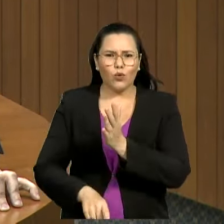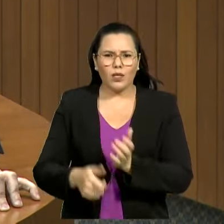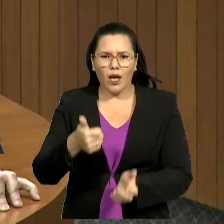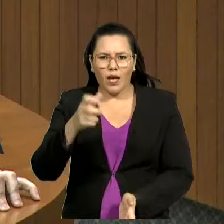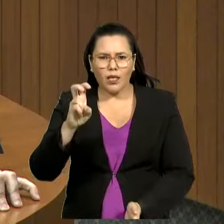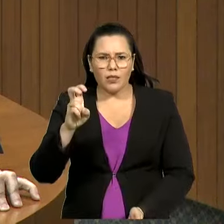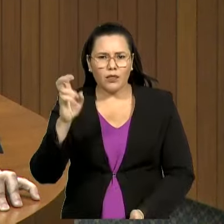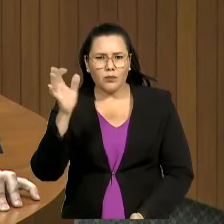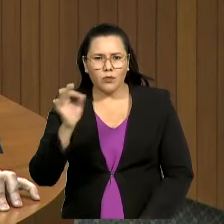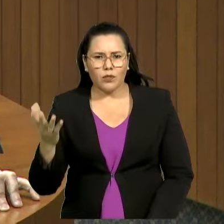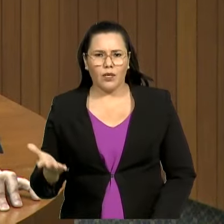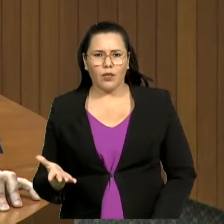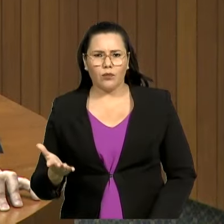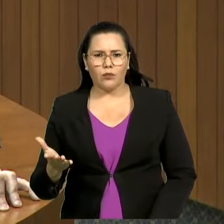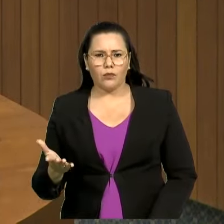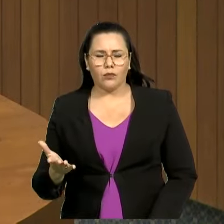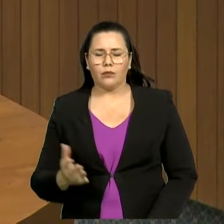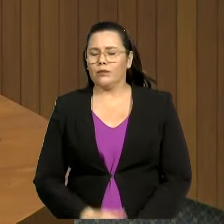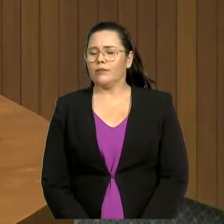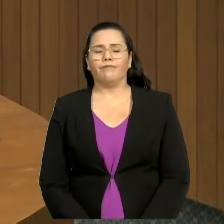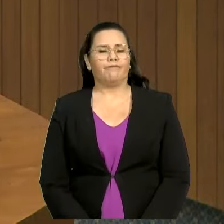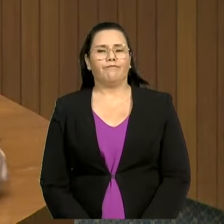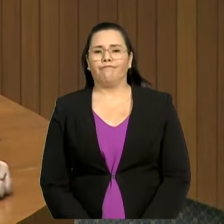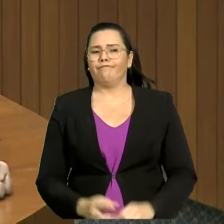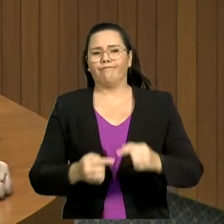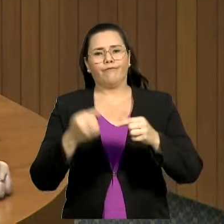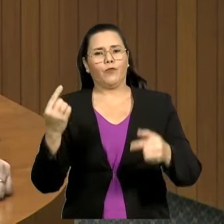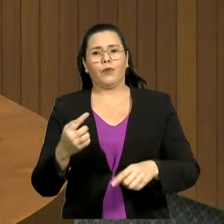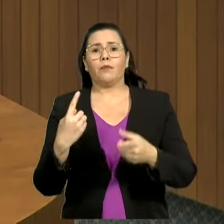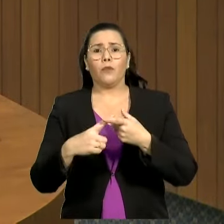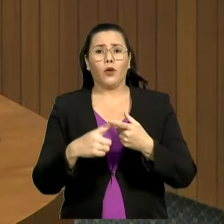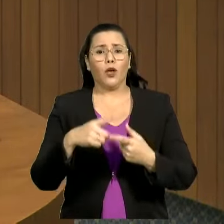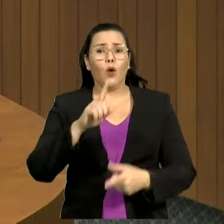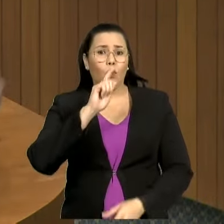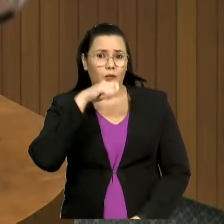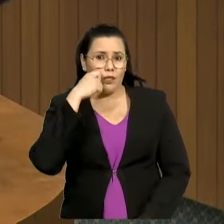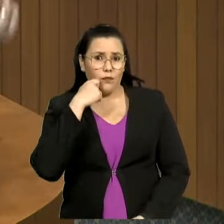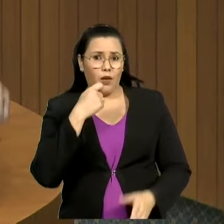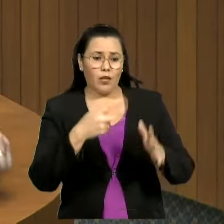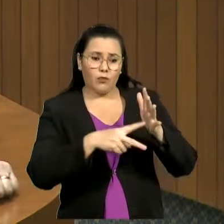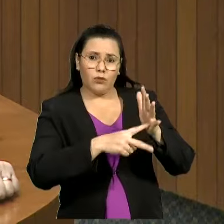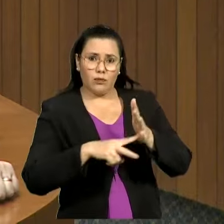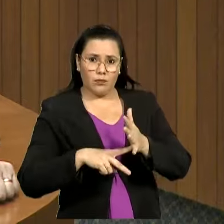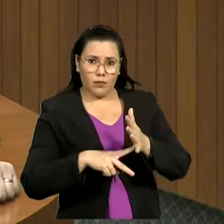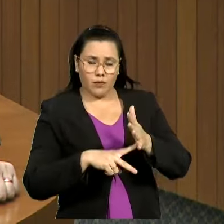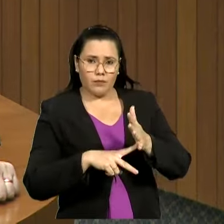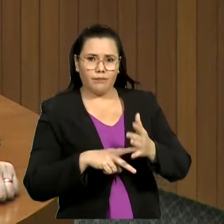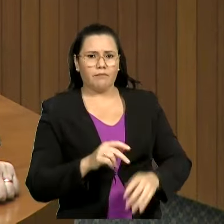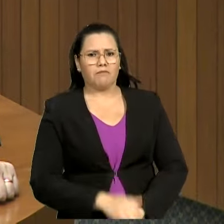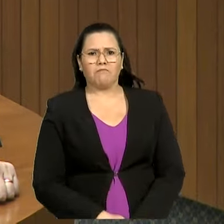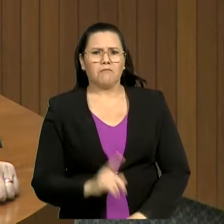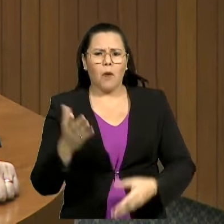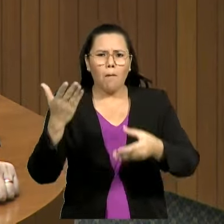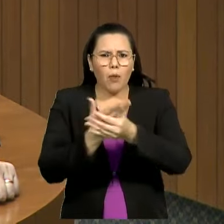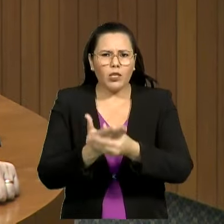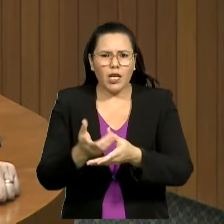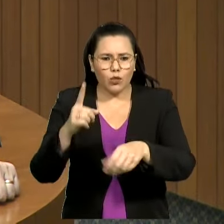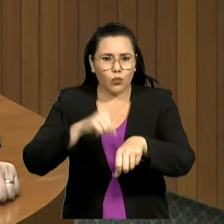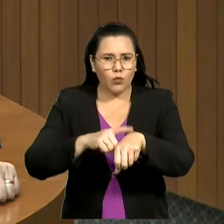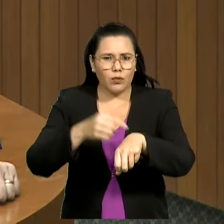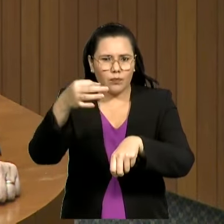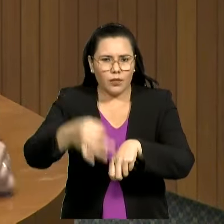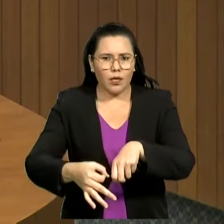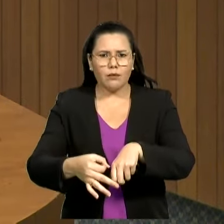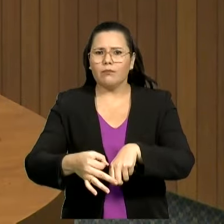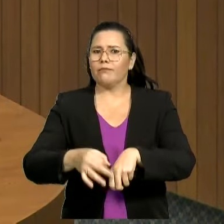essa pretensão dos advogados, porque não trabalharam na causa, não ajuizaram ação alguma. Encontrei,